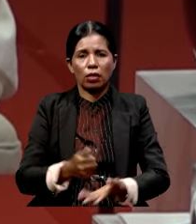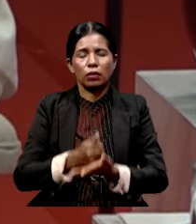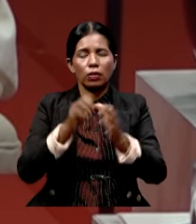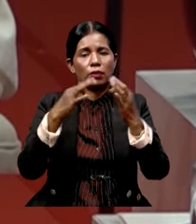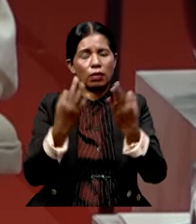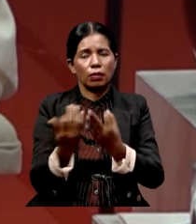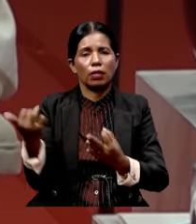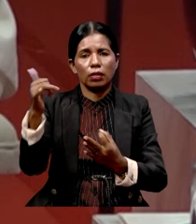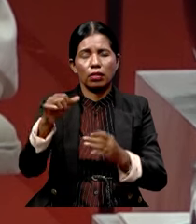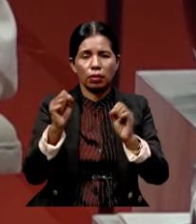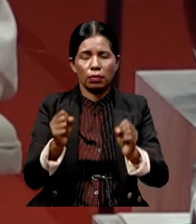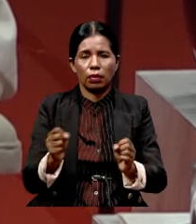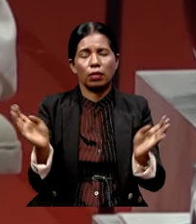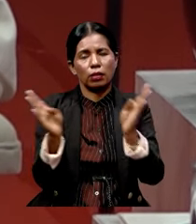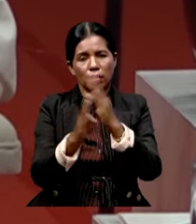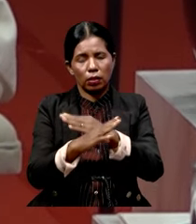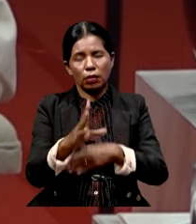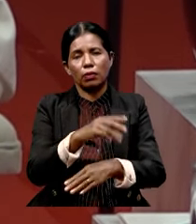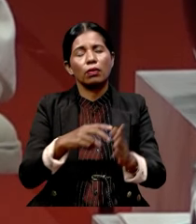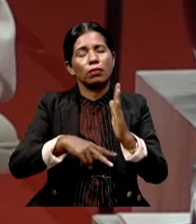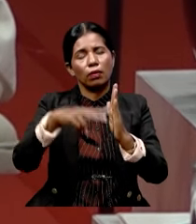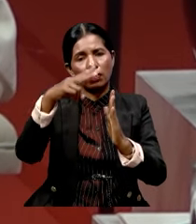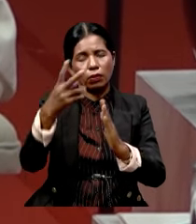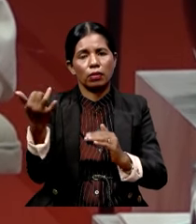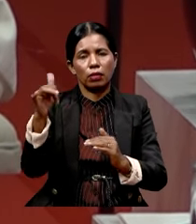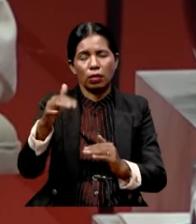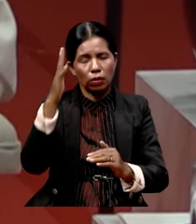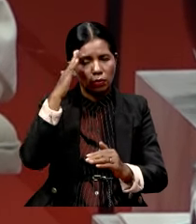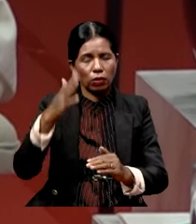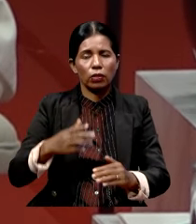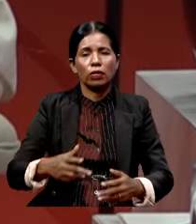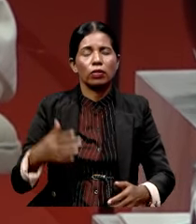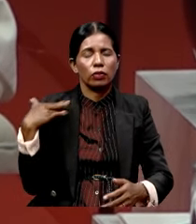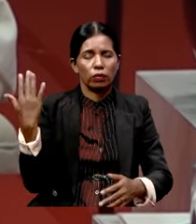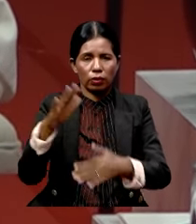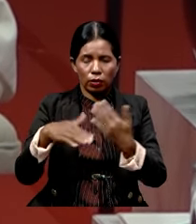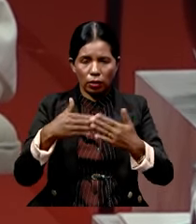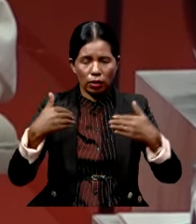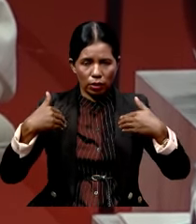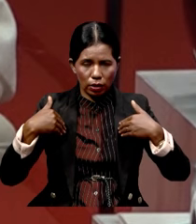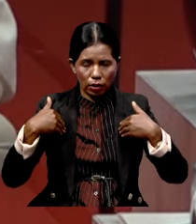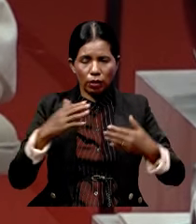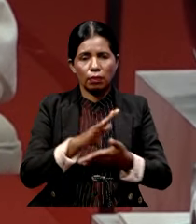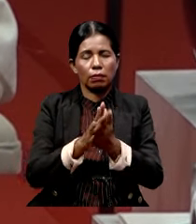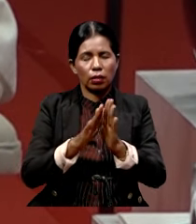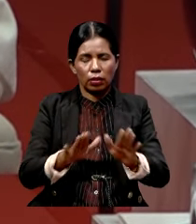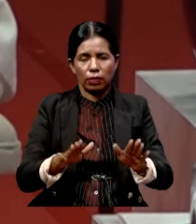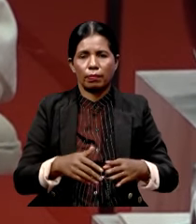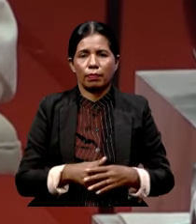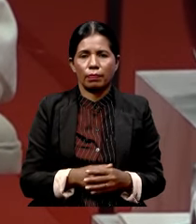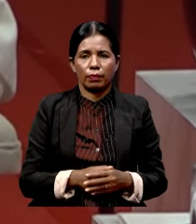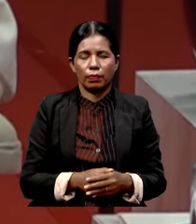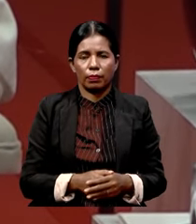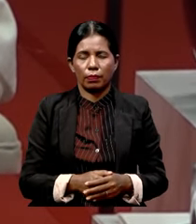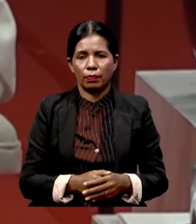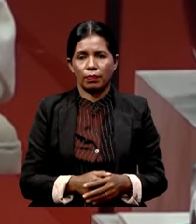sira, a tu bele transmite valor sira. No hanoi jovem sira, ou criar relação ira, meti no saudável.